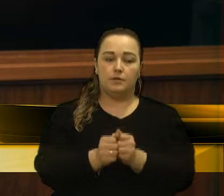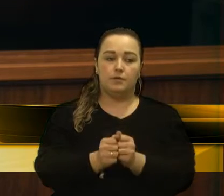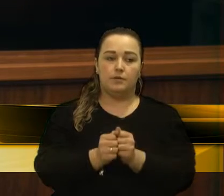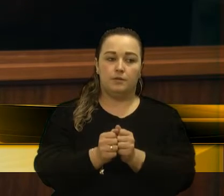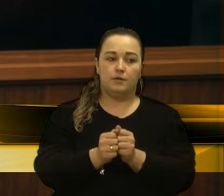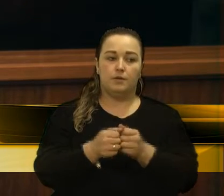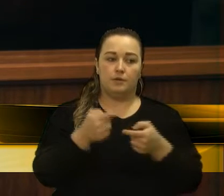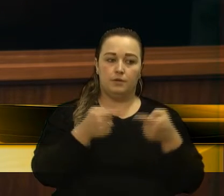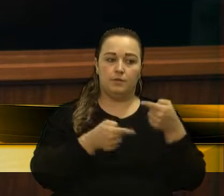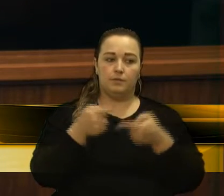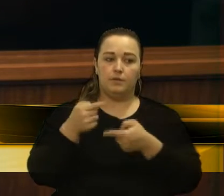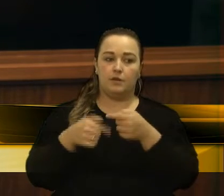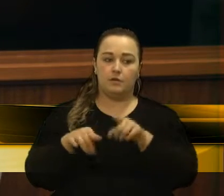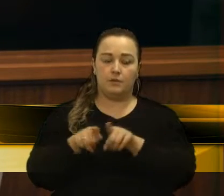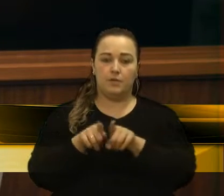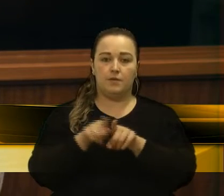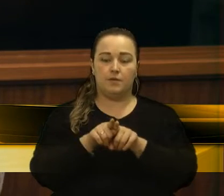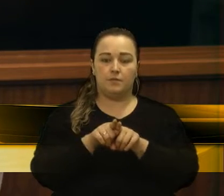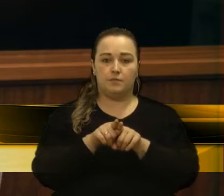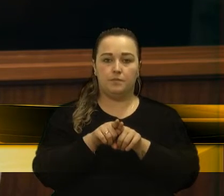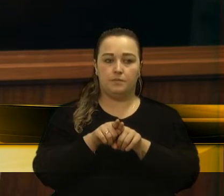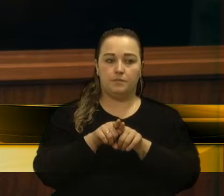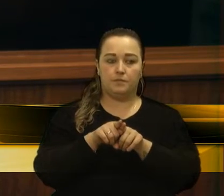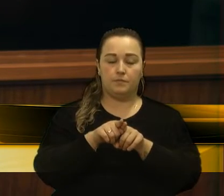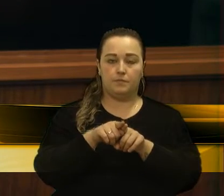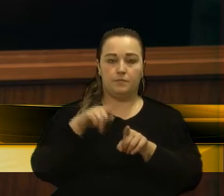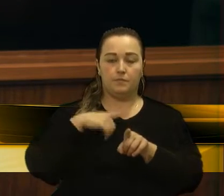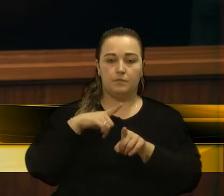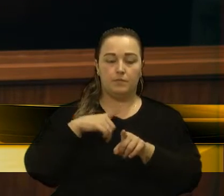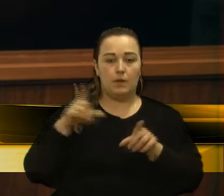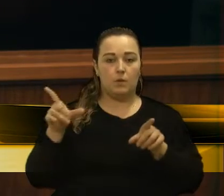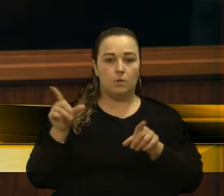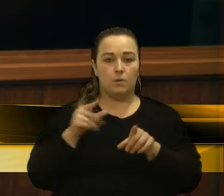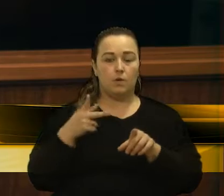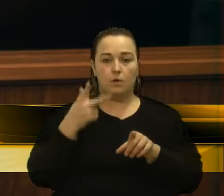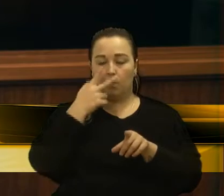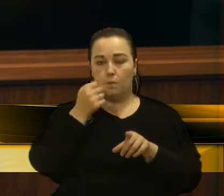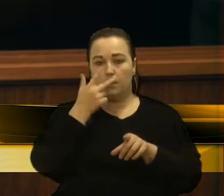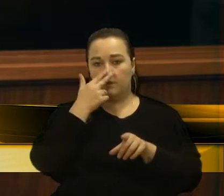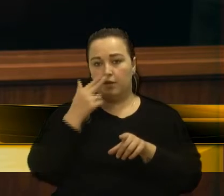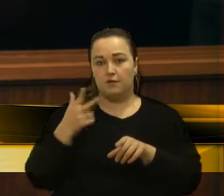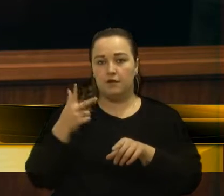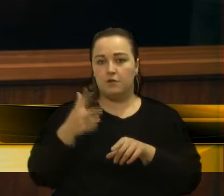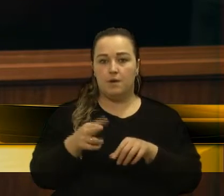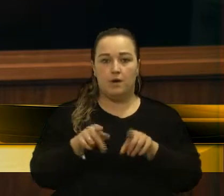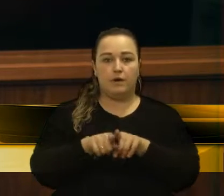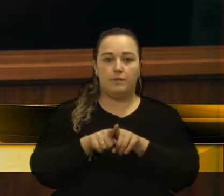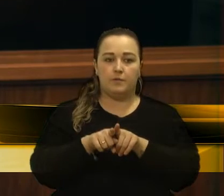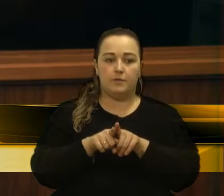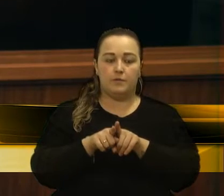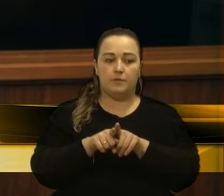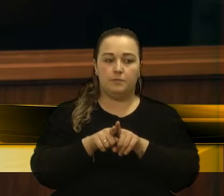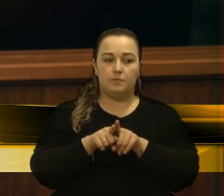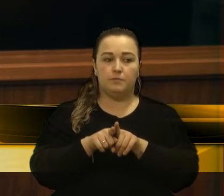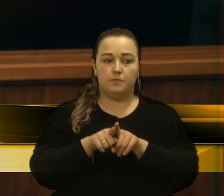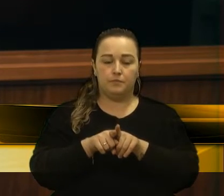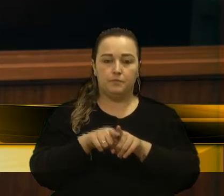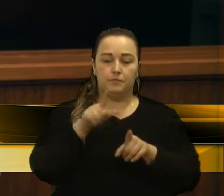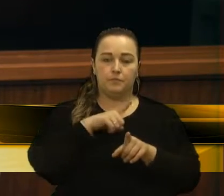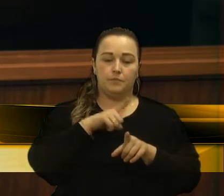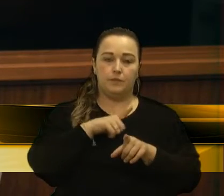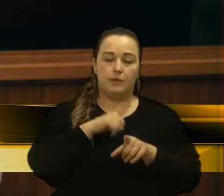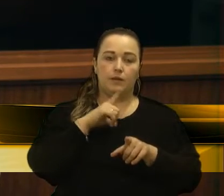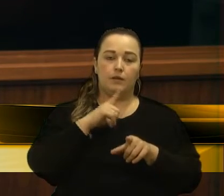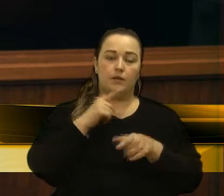áreas públicas, mas tem um recorte de tempo. A gente sabe que não tem uso capião de área pública, então tem